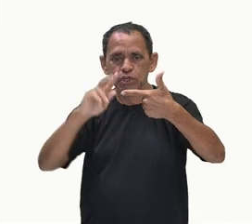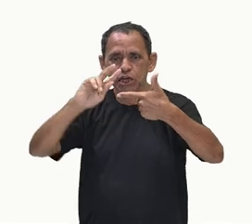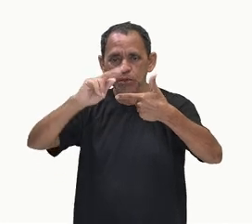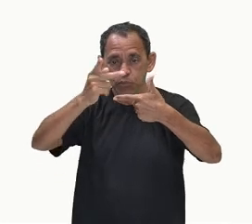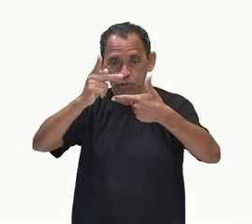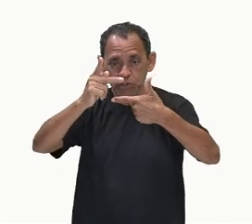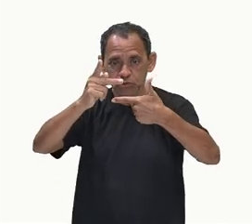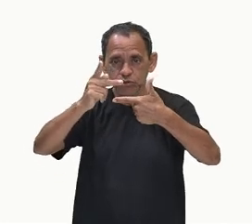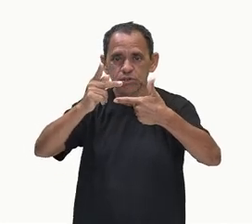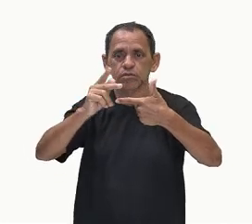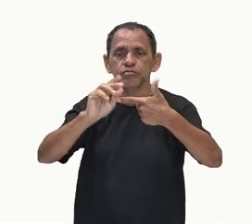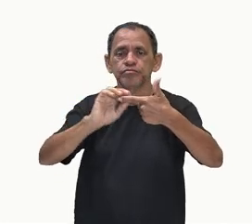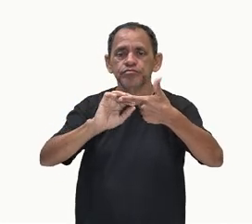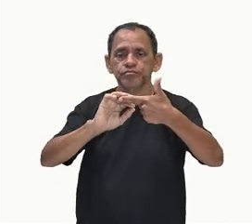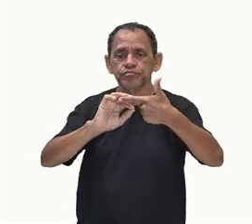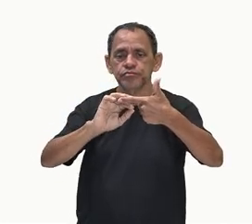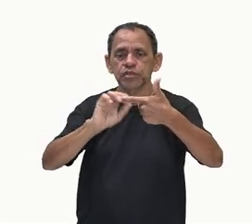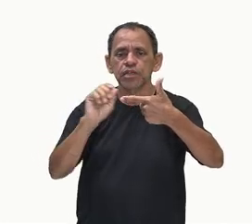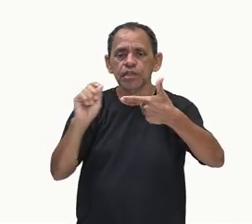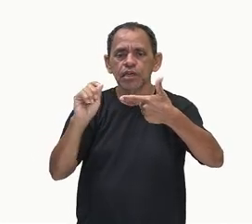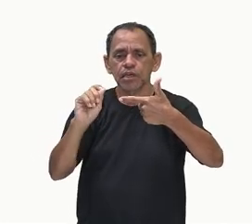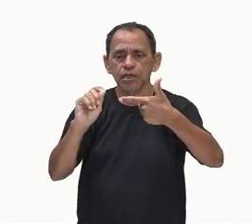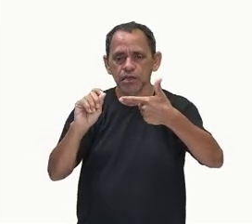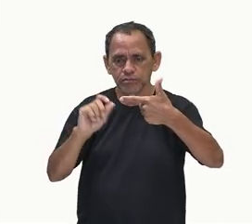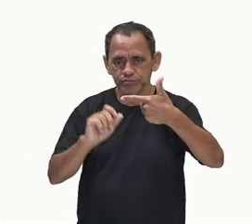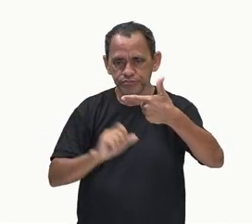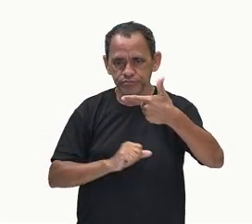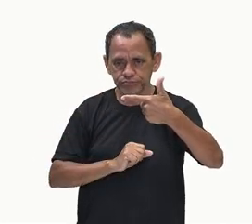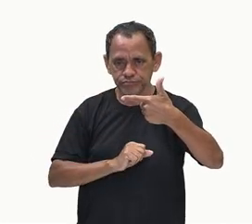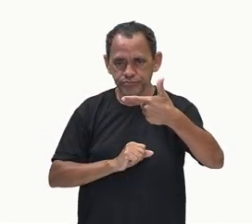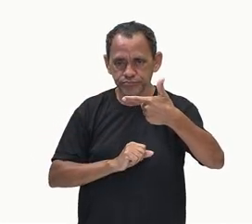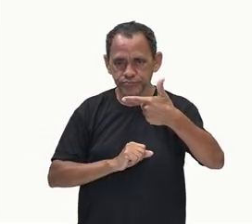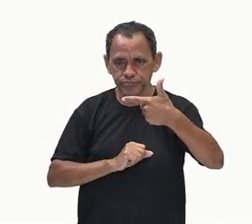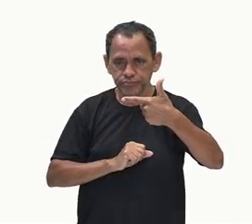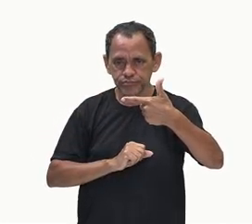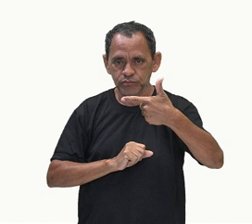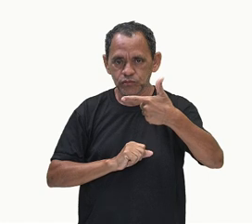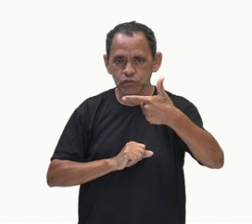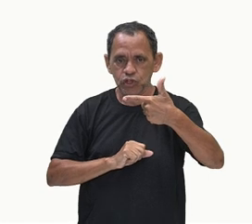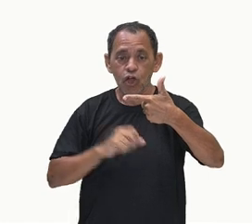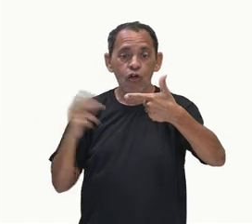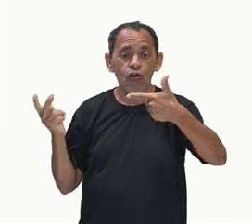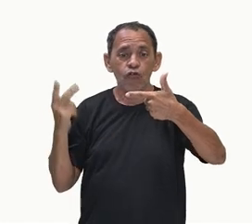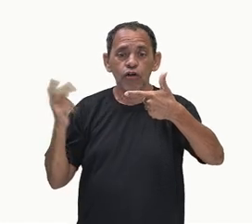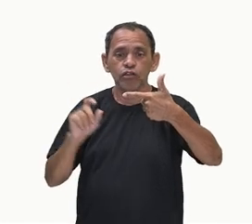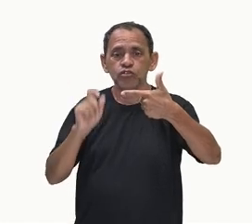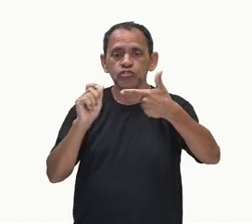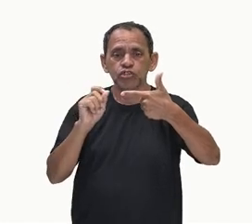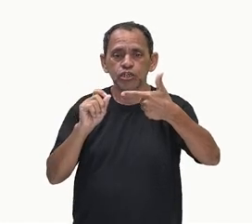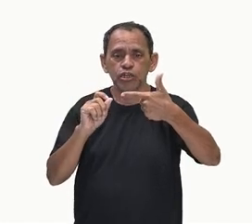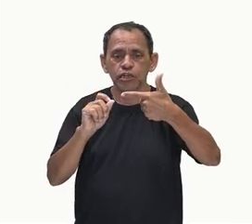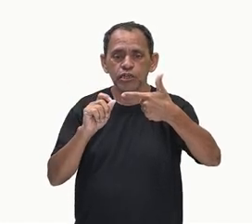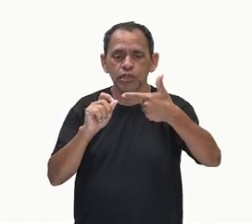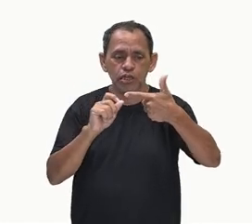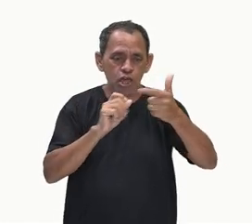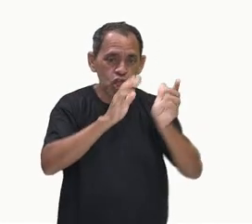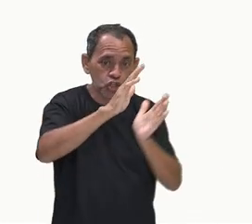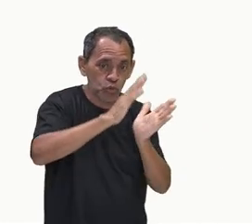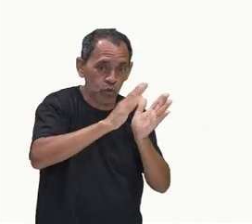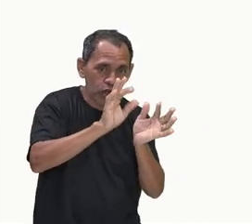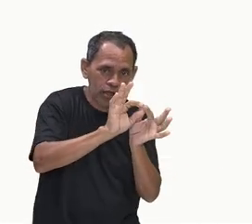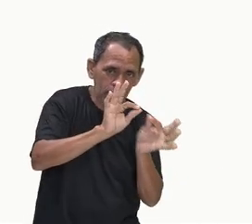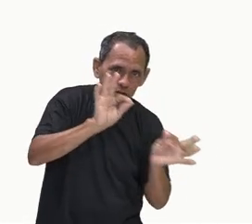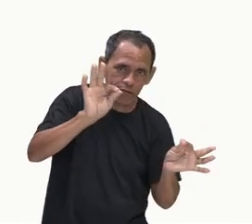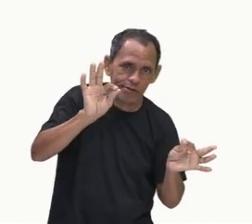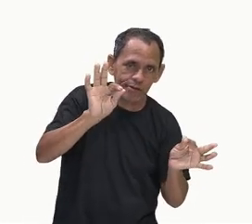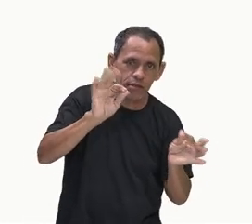hipotenusa quem é a hipotenusa a hipotenusa é o valor que está aqui entre os ângulos d e e a